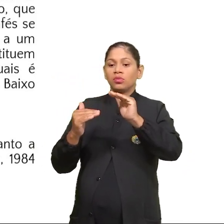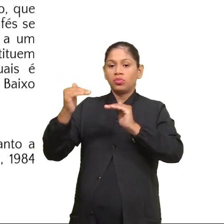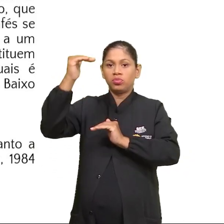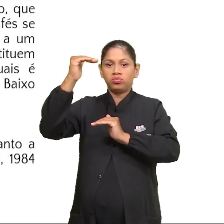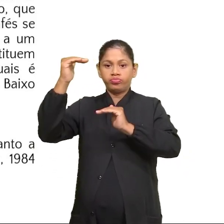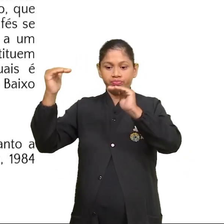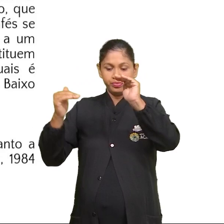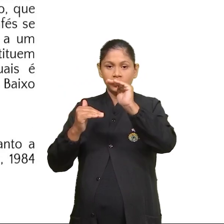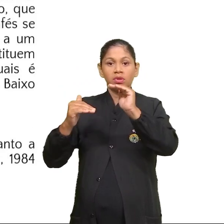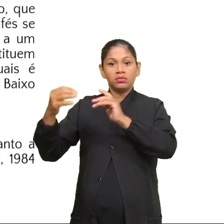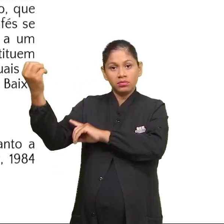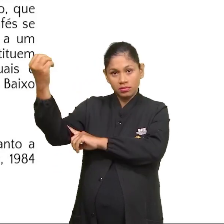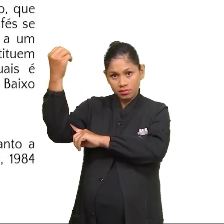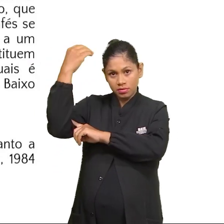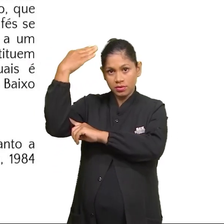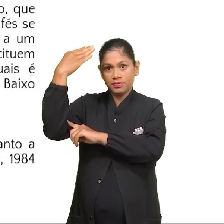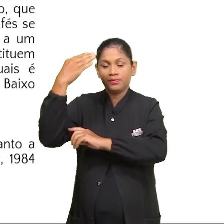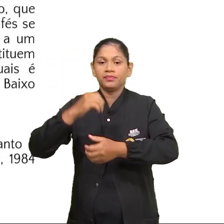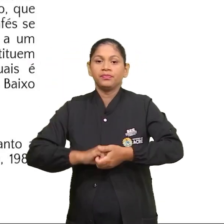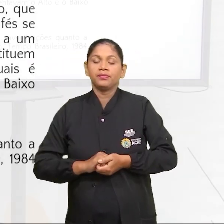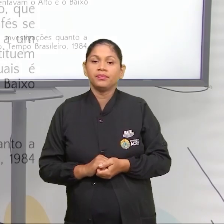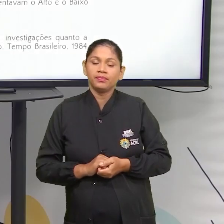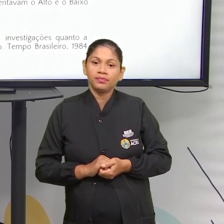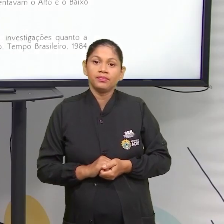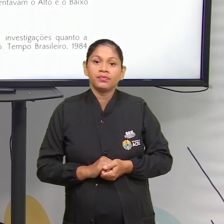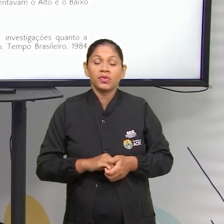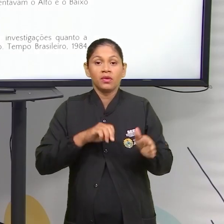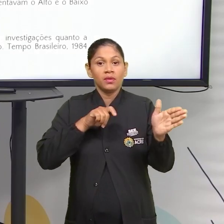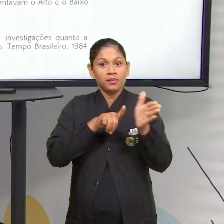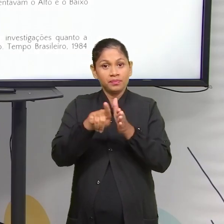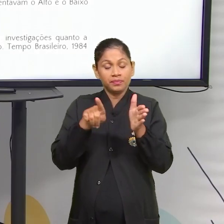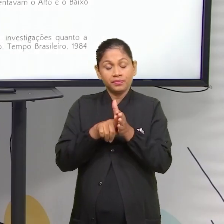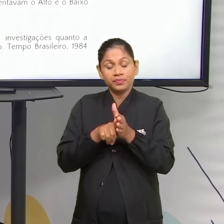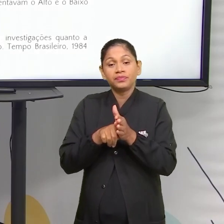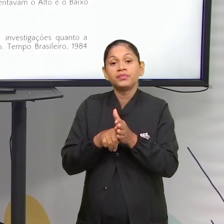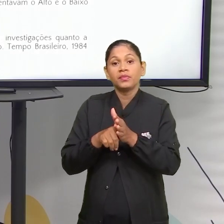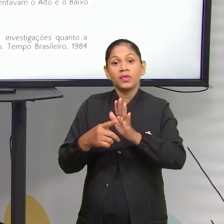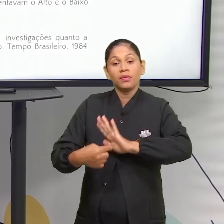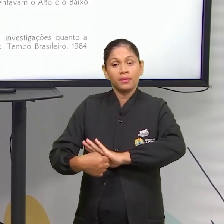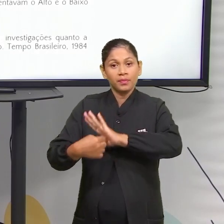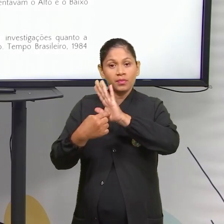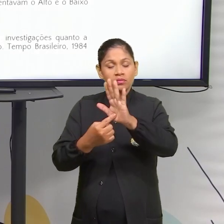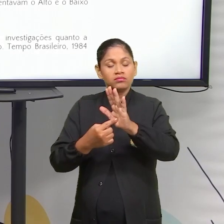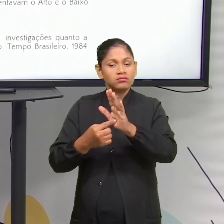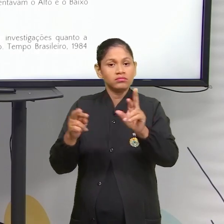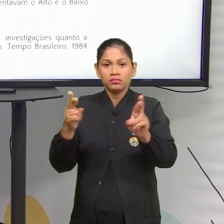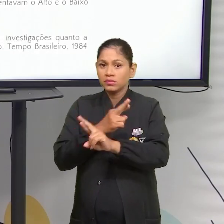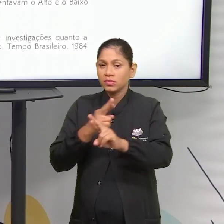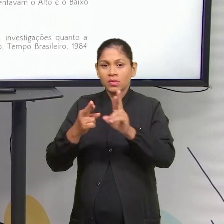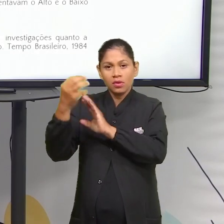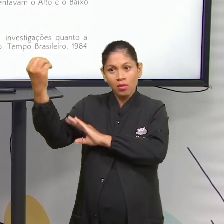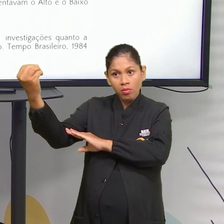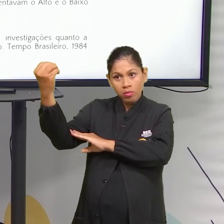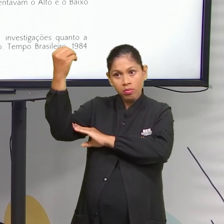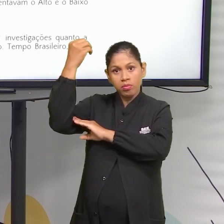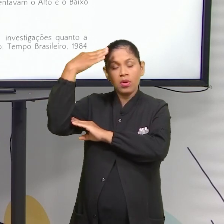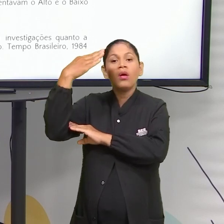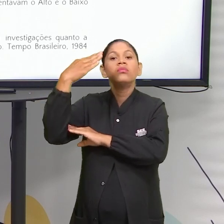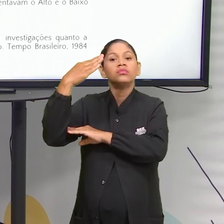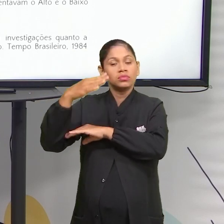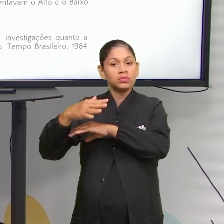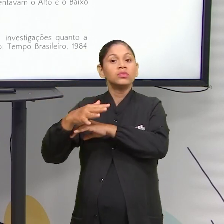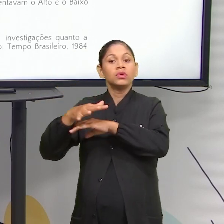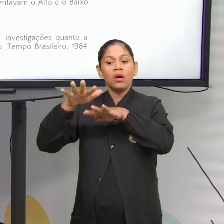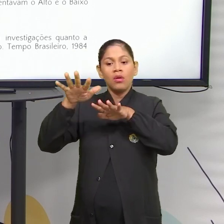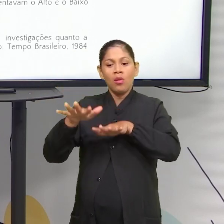baixo iluminismo. Bom, esta questão, ela está falando acerca do iluminismo, que foi um movimento literário, um